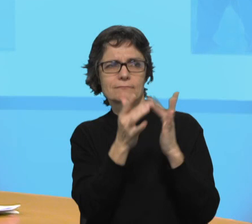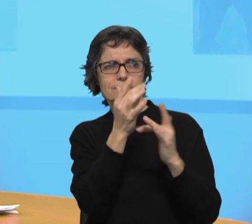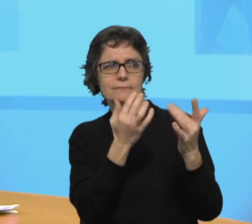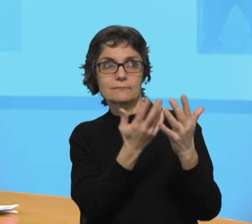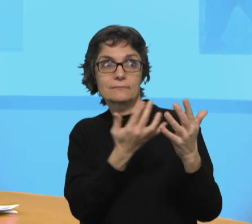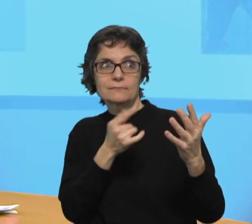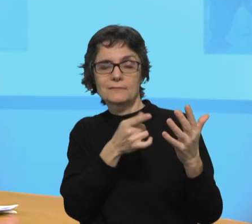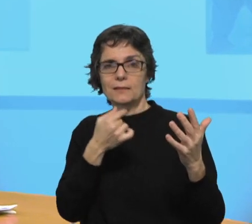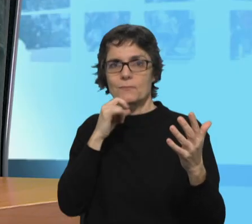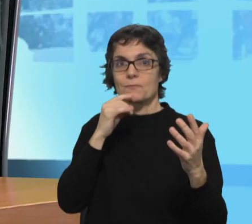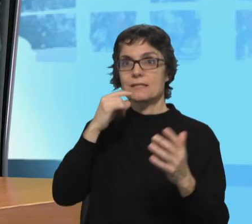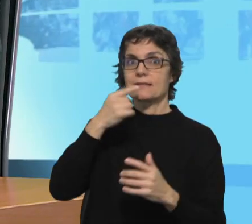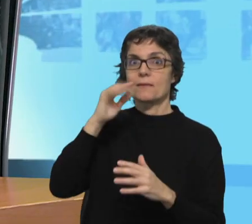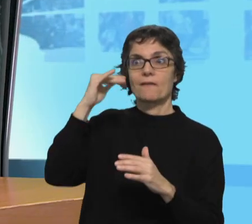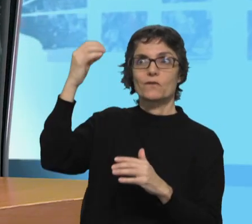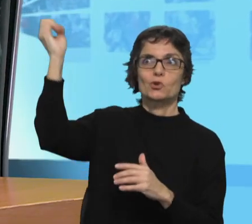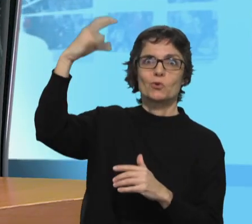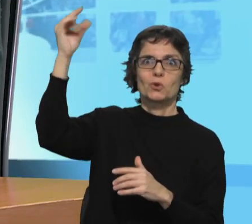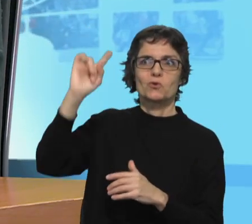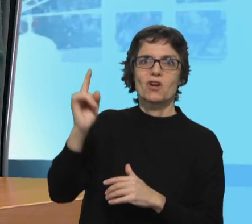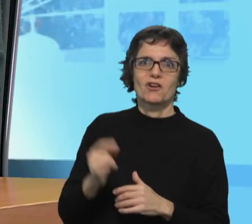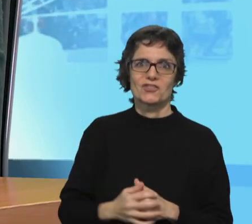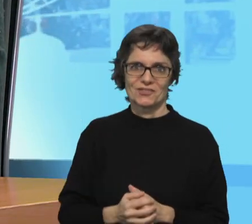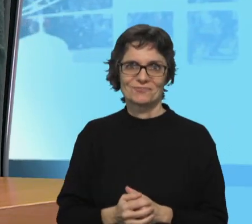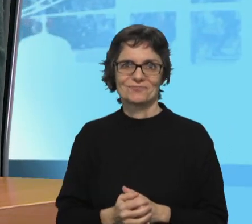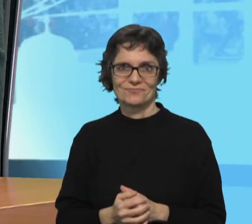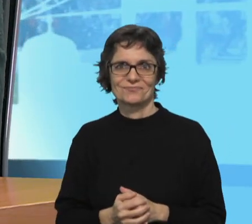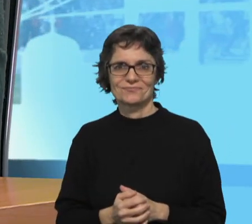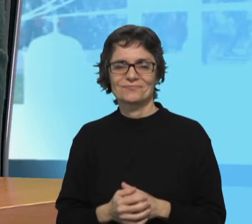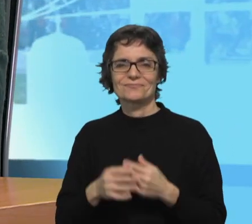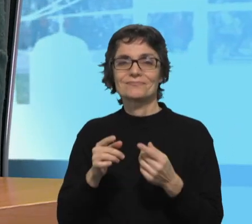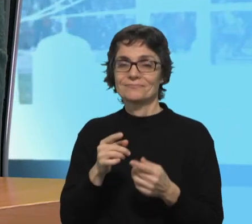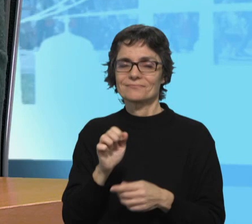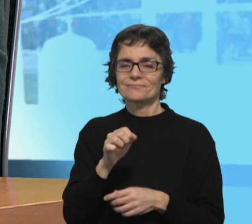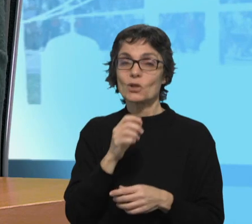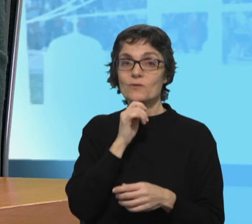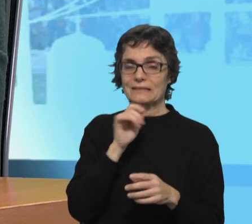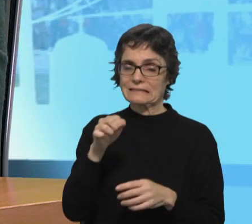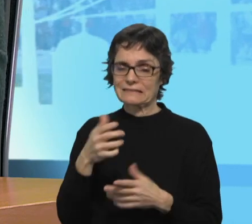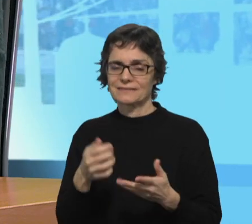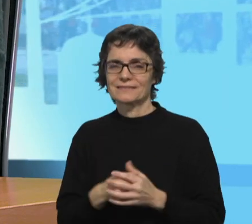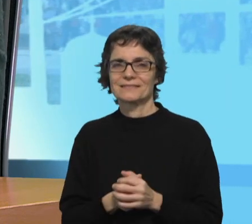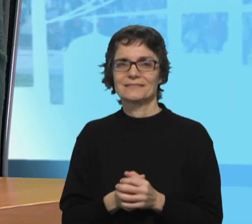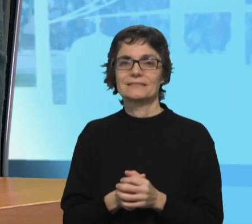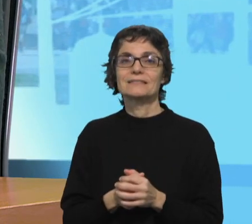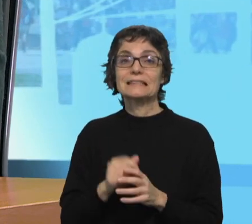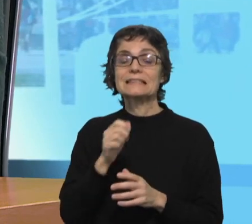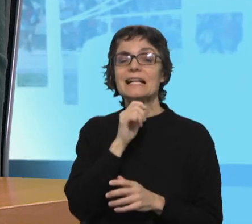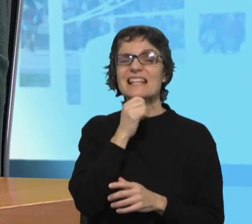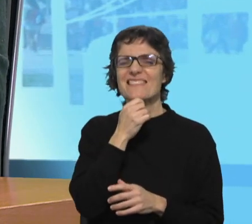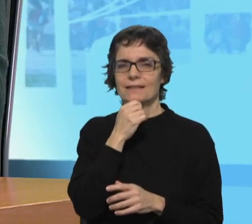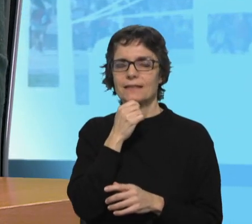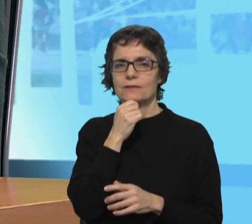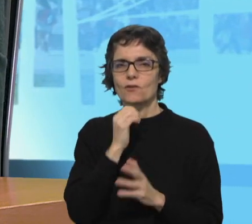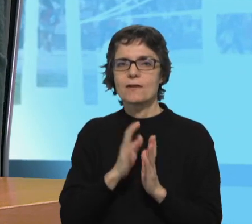não... Isso tem muito a ver, sim. Tem muito a ver também com, em São Marcos, há aquela questão do segredo messiânico.